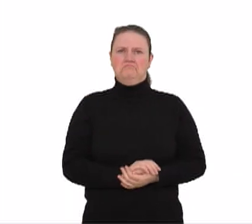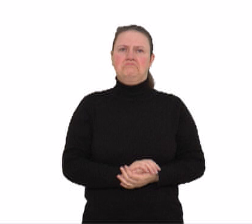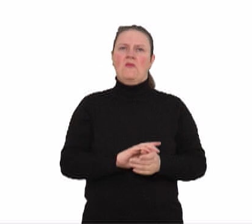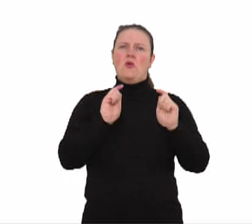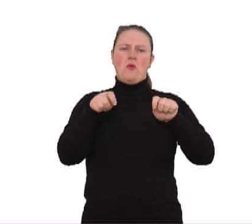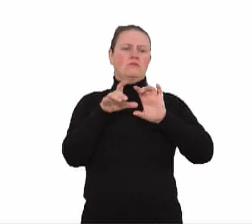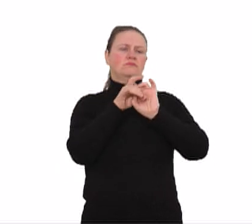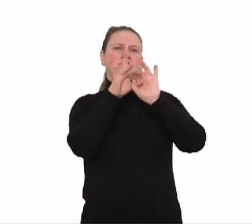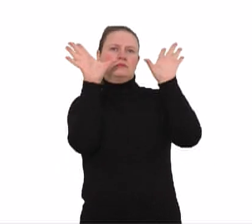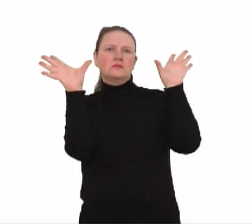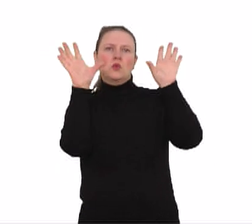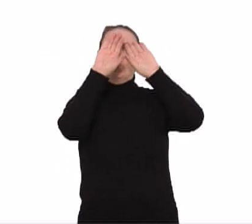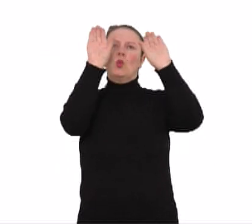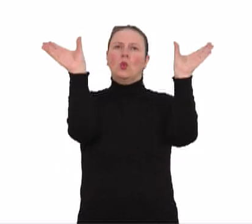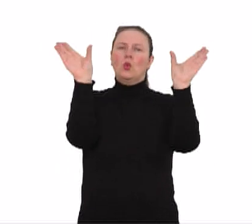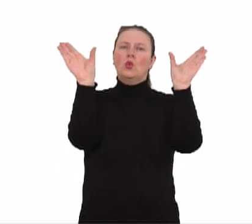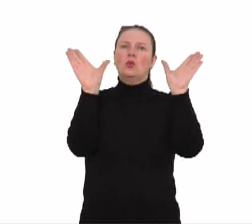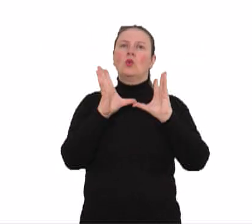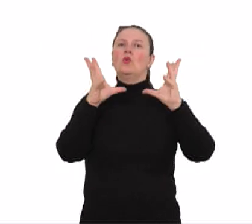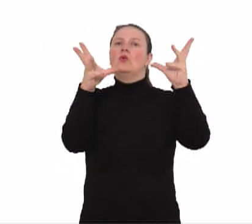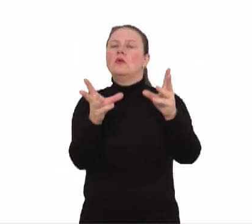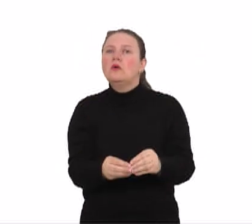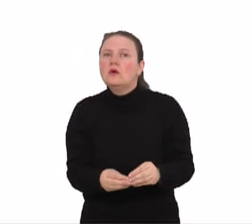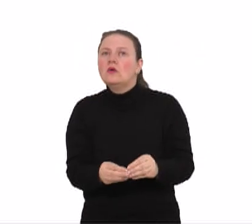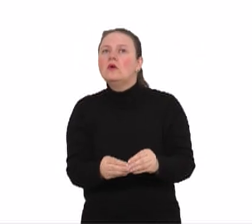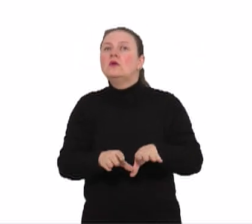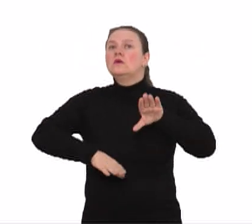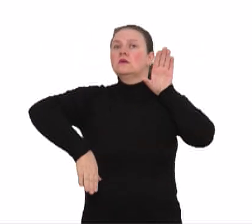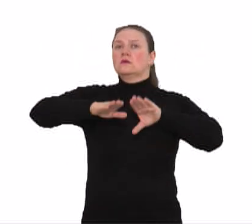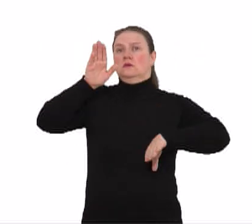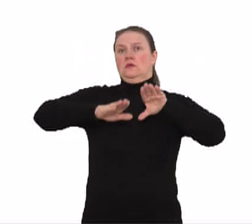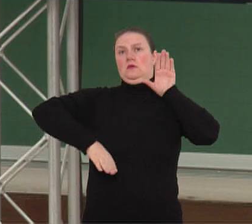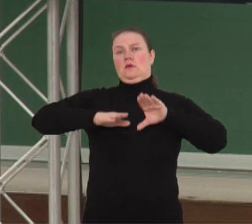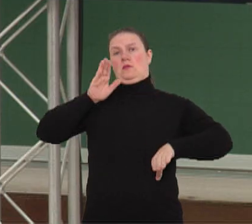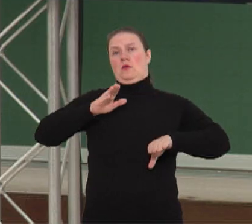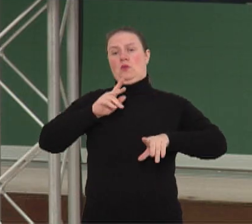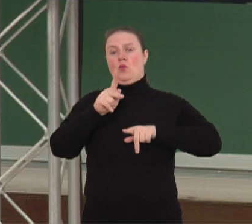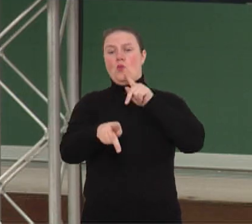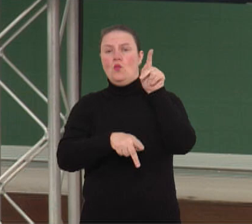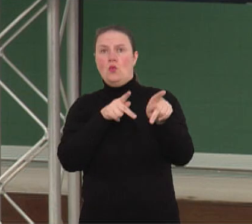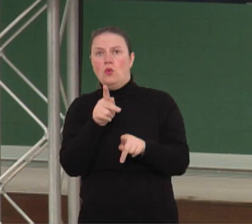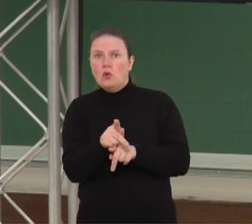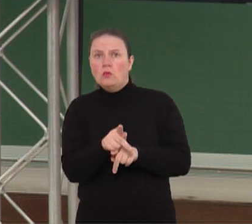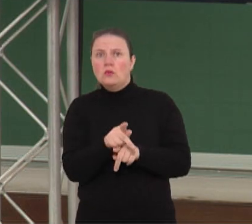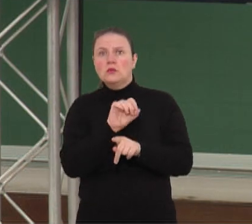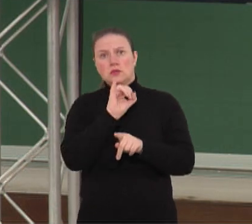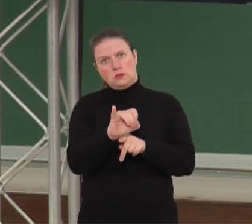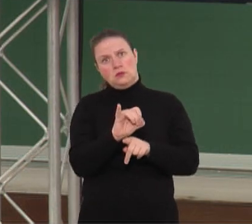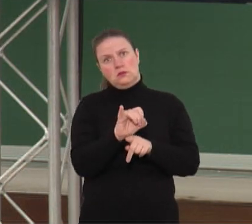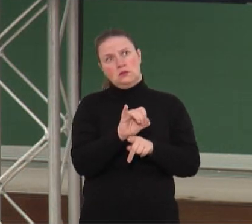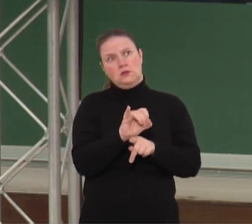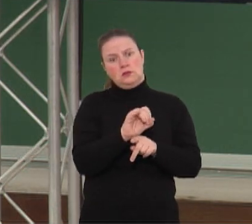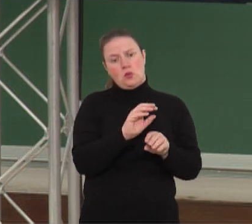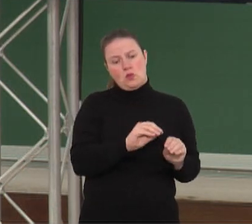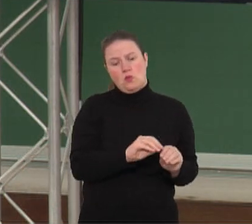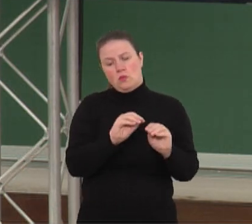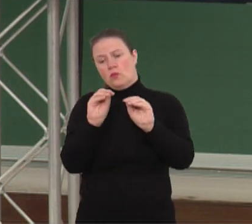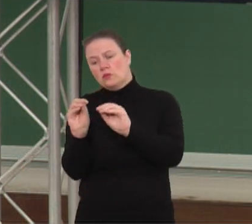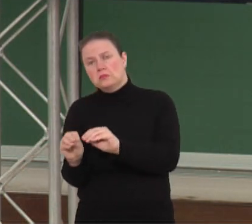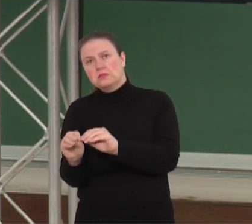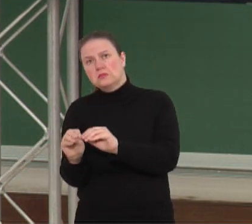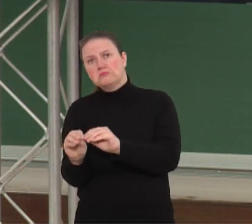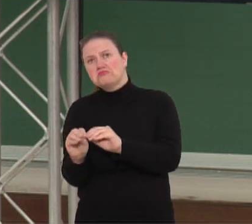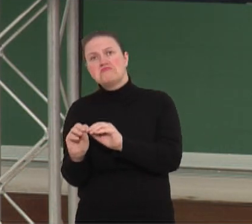maior parte delas sim. Por que eu não coloquei todas? Porque dependendo se essa civilização ela não migra pelo planeta, parte do céu ela não